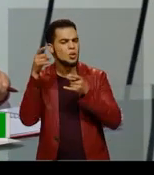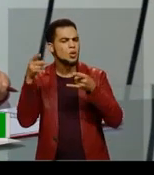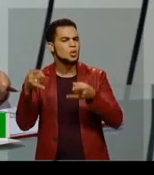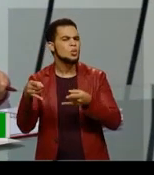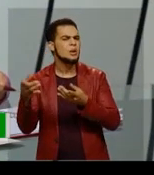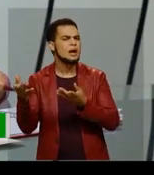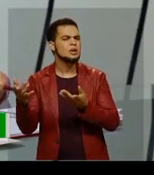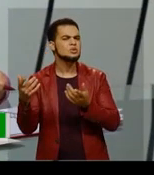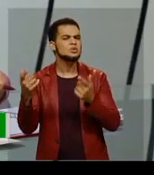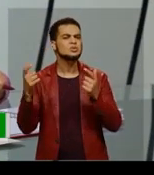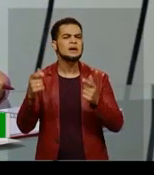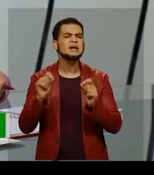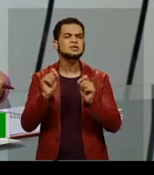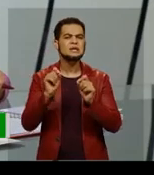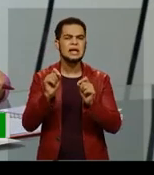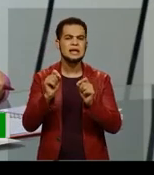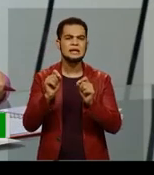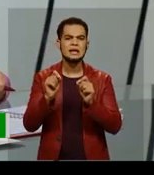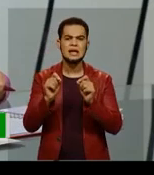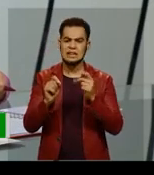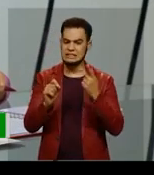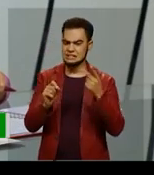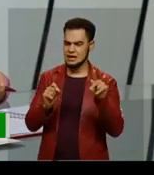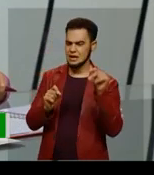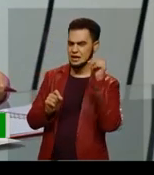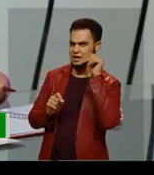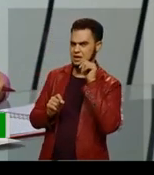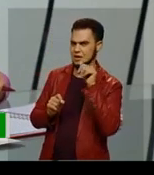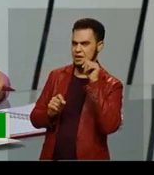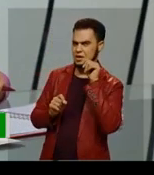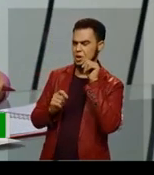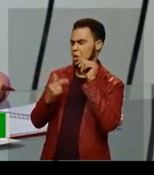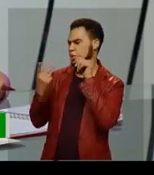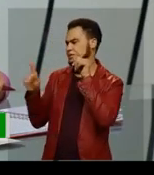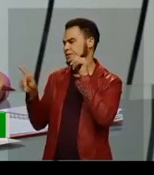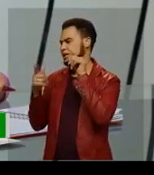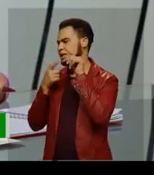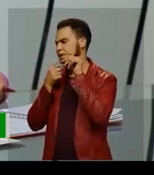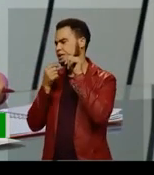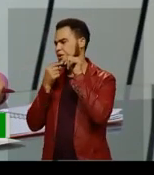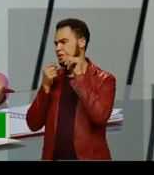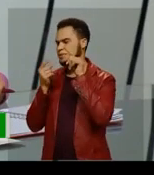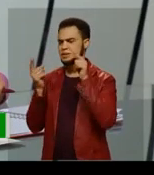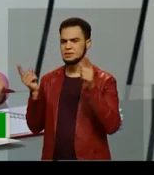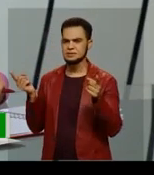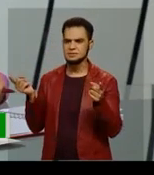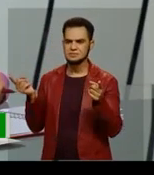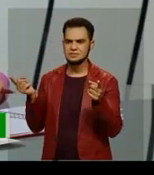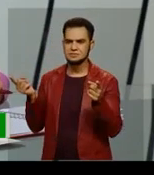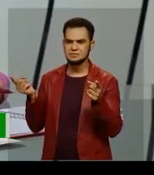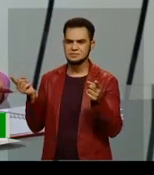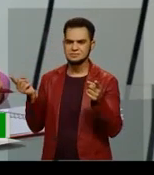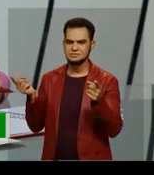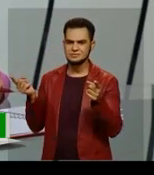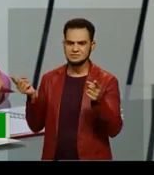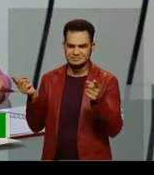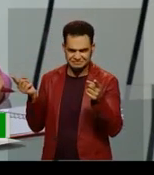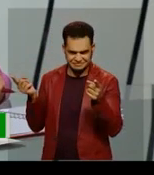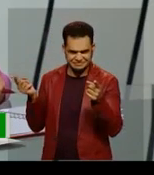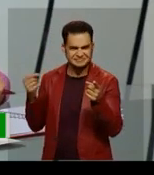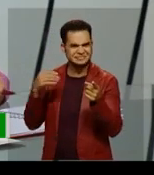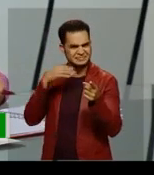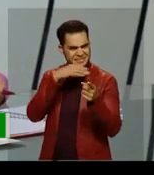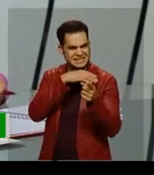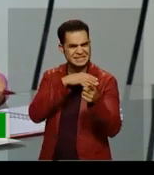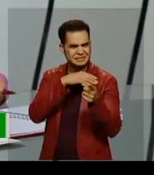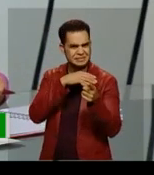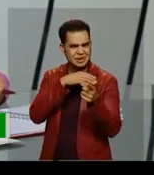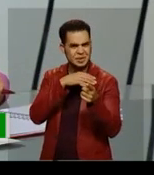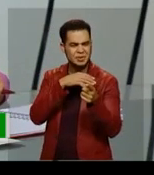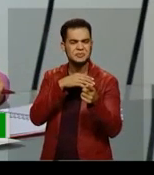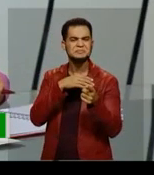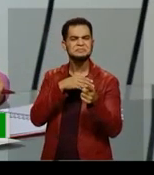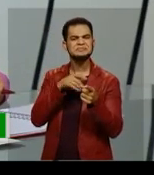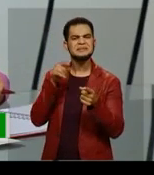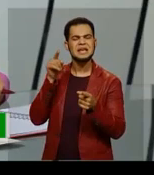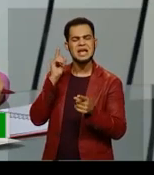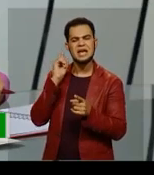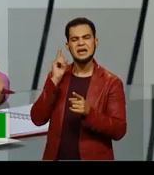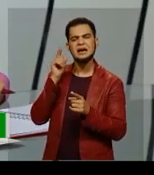ambiguidade. Porque quando eu falo seu, é seu de quem? O quarto é da moça ou o quarto é do